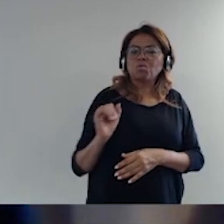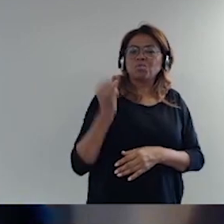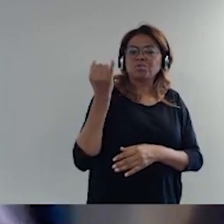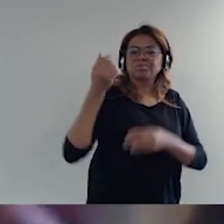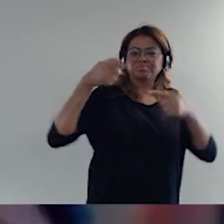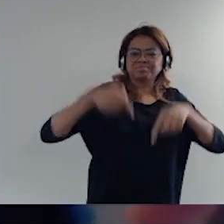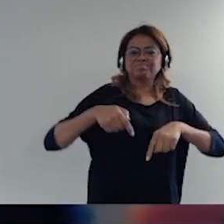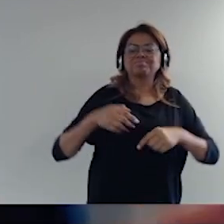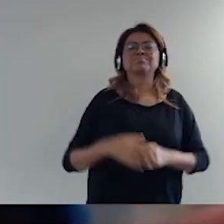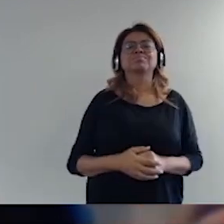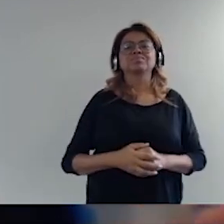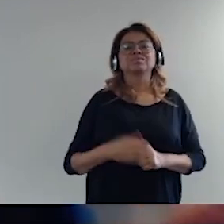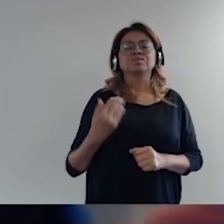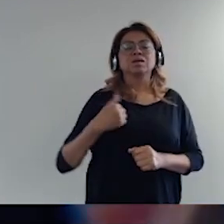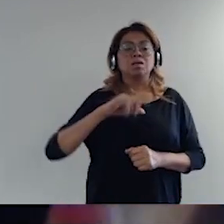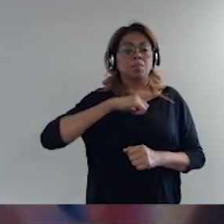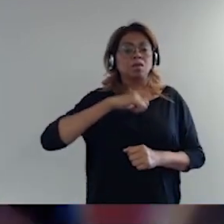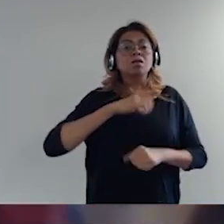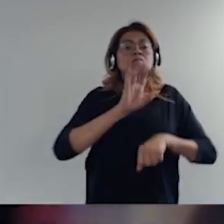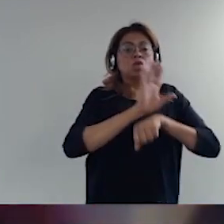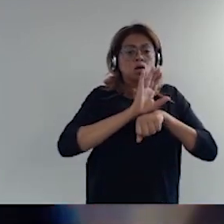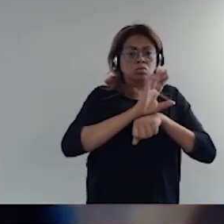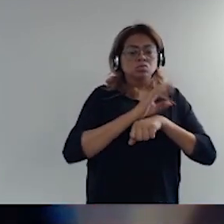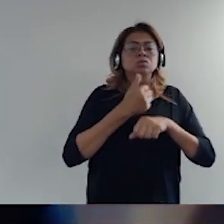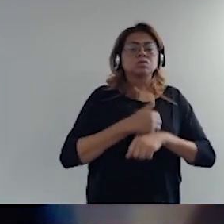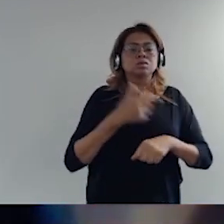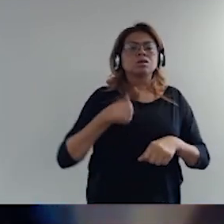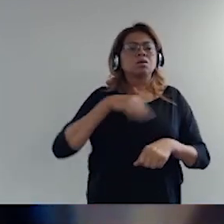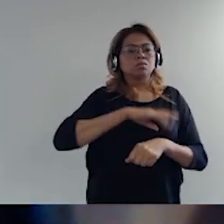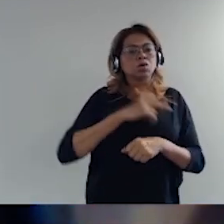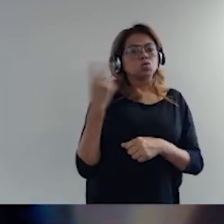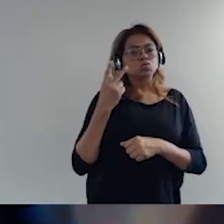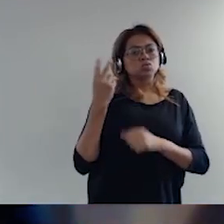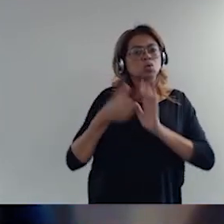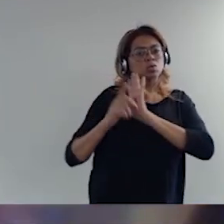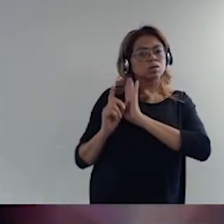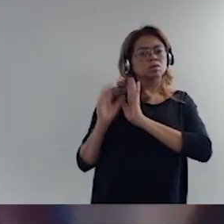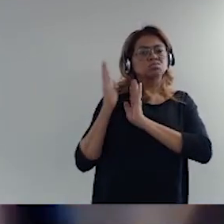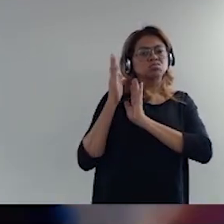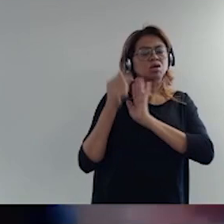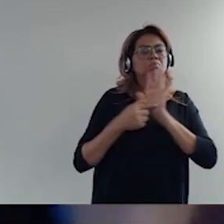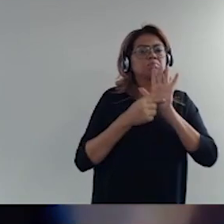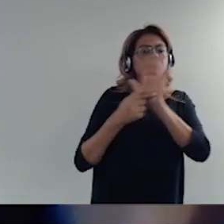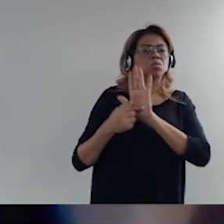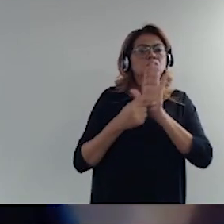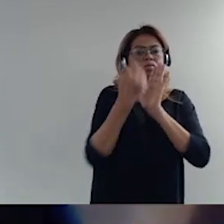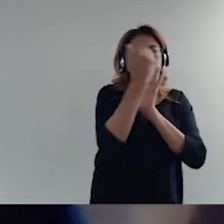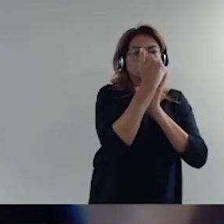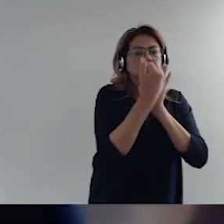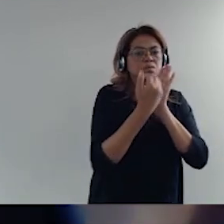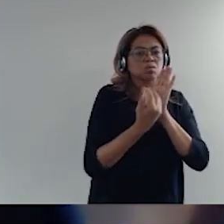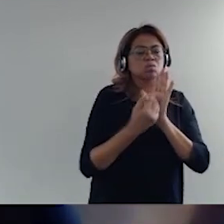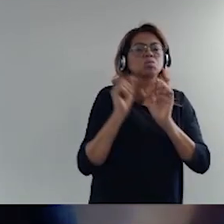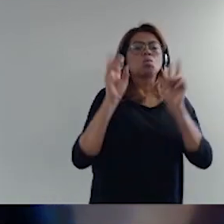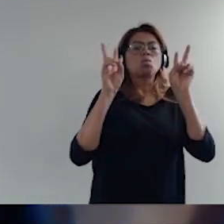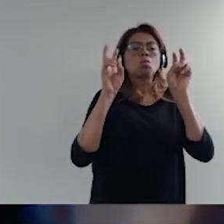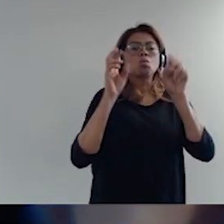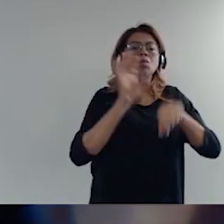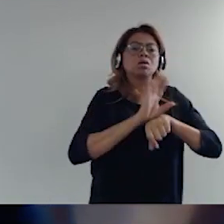Bem, nós temos uma Constituição, e aqui SCAF e Onofre já deram várias pinceladas a respeito do tema.